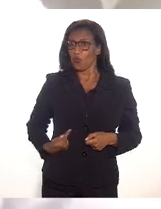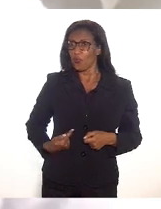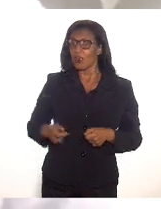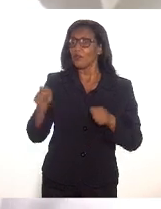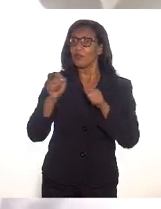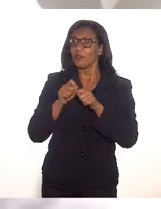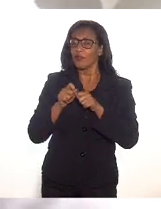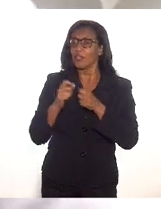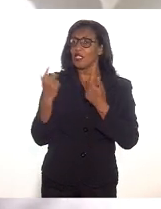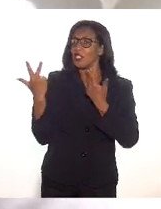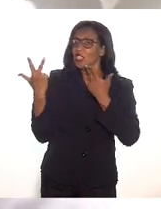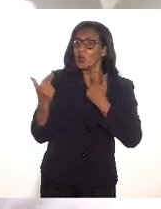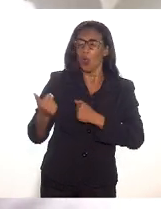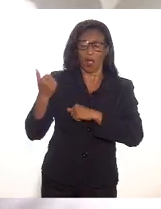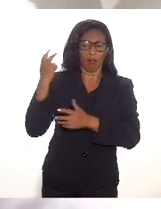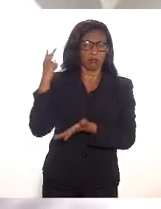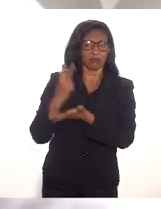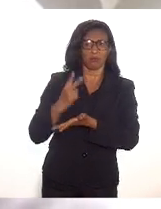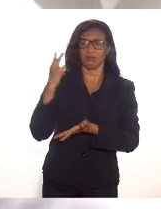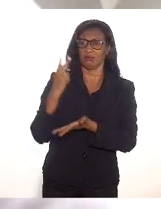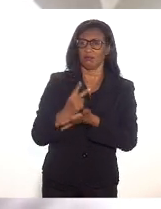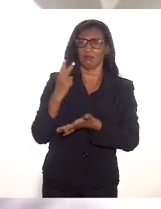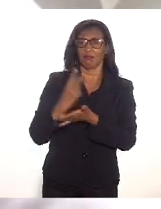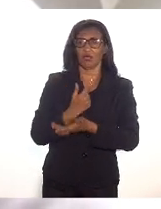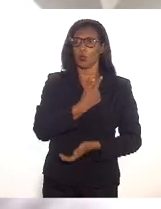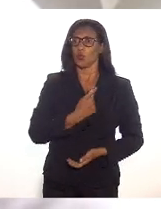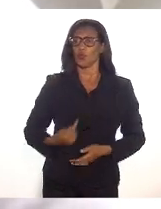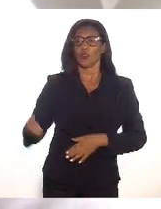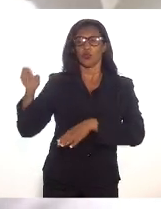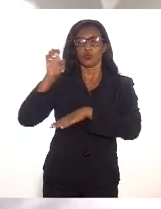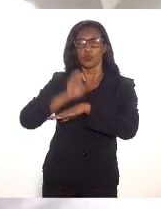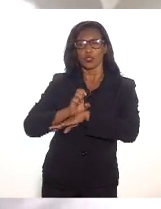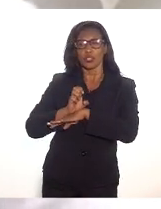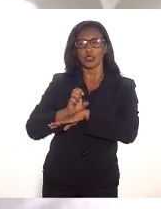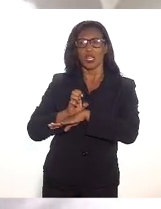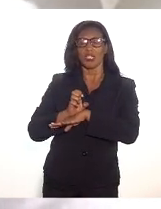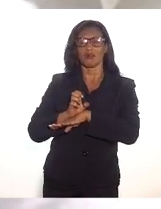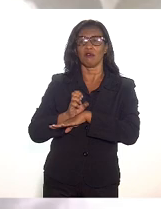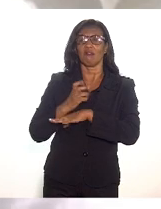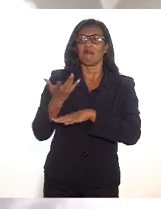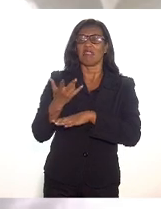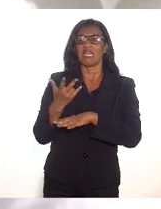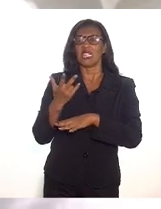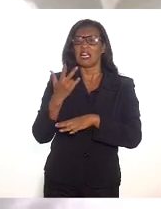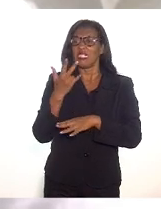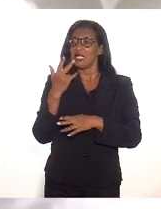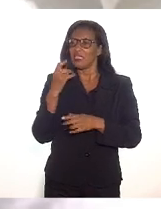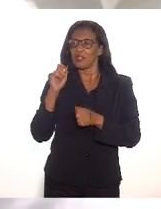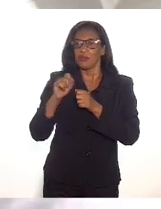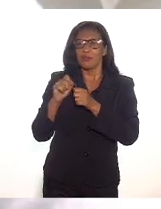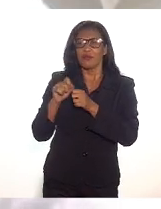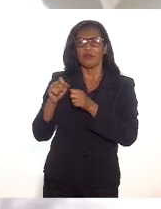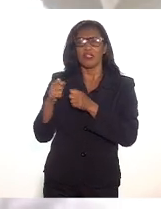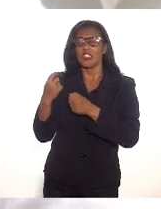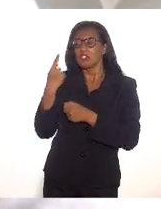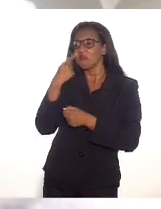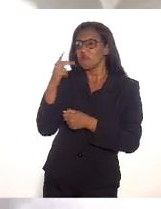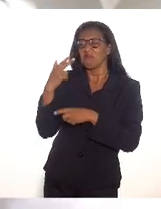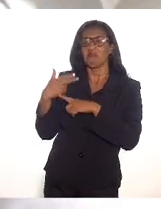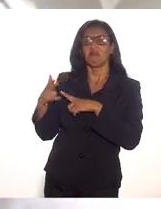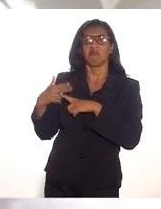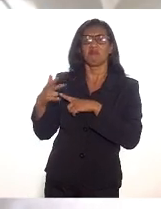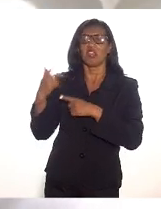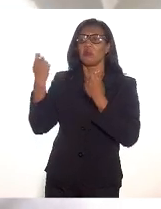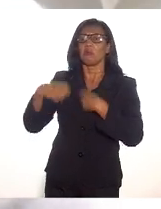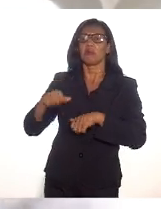o que está fazendo a todo tempo. O governo do Estado fez de conta que não havia necessidade da